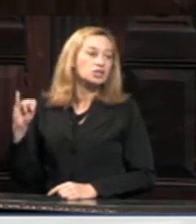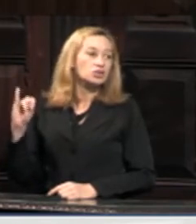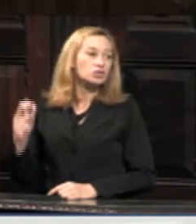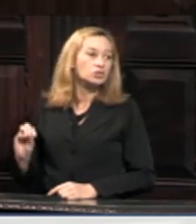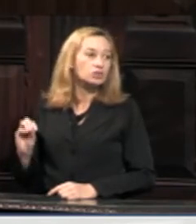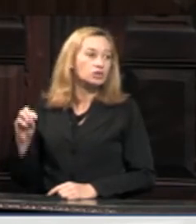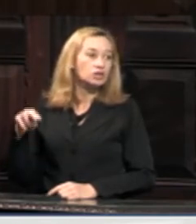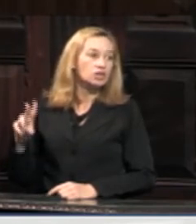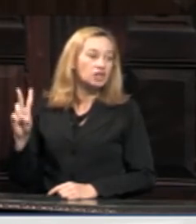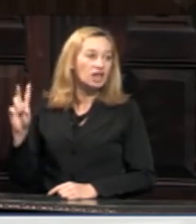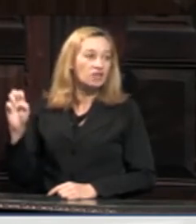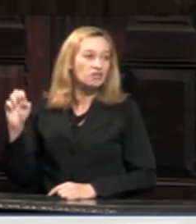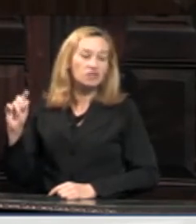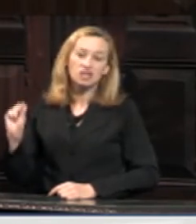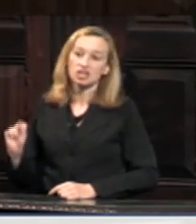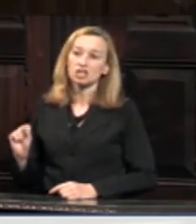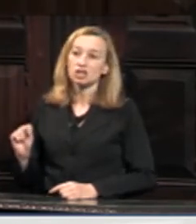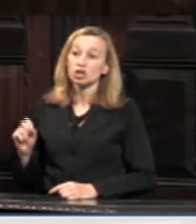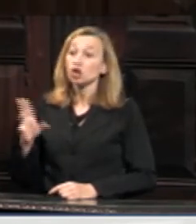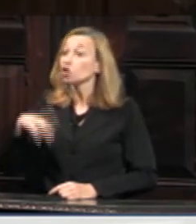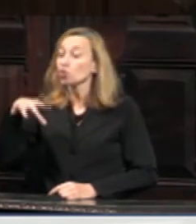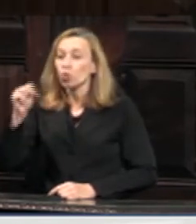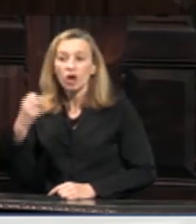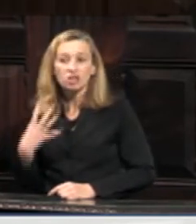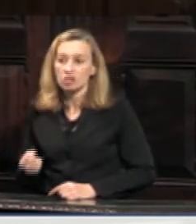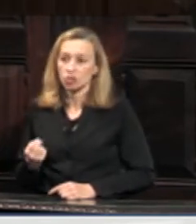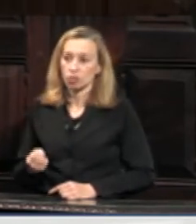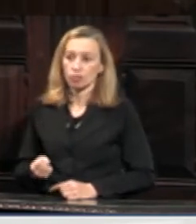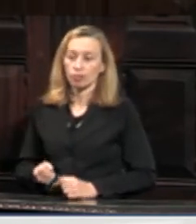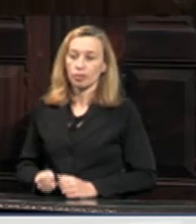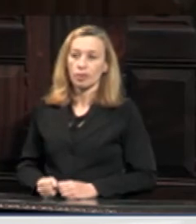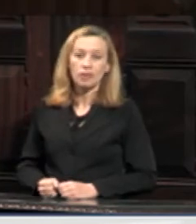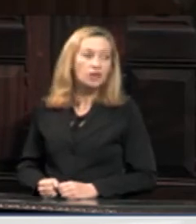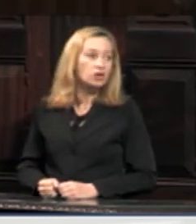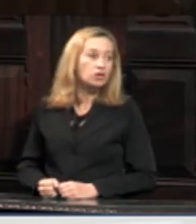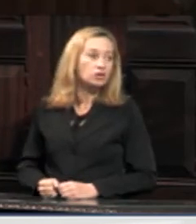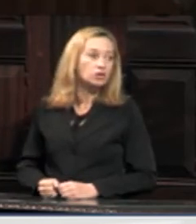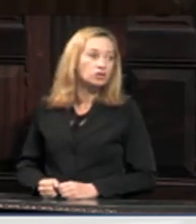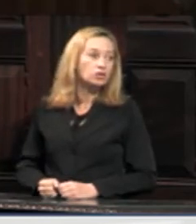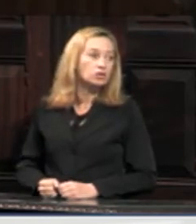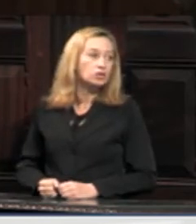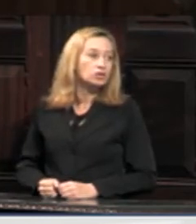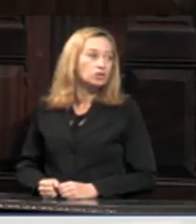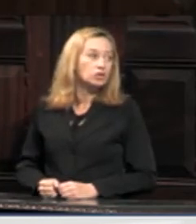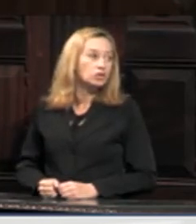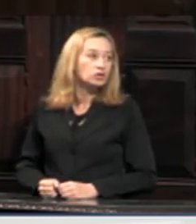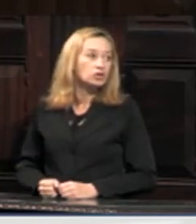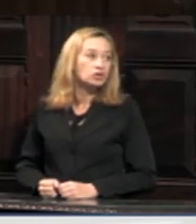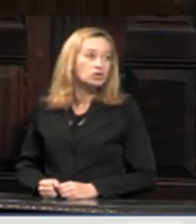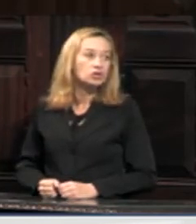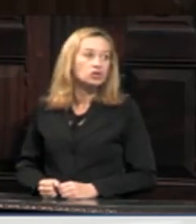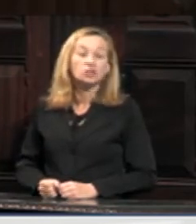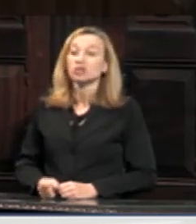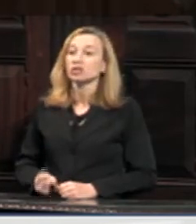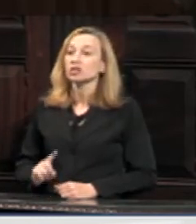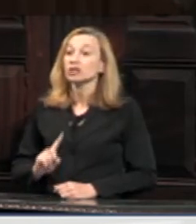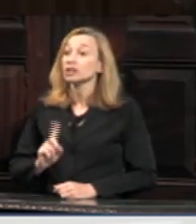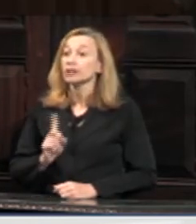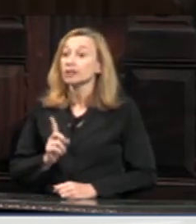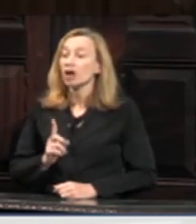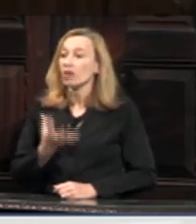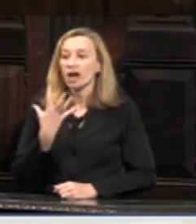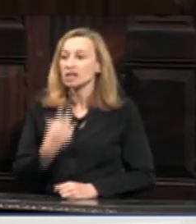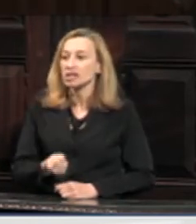resultado eleitoral. Jamais. Não apenas não cumprimentou a candidata vitoriosa, o que é uma praxe